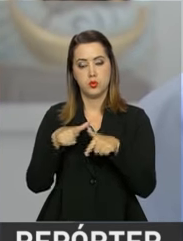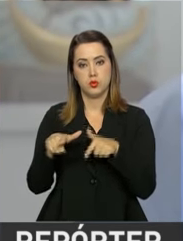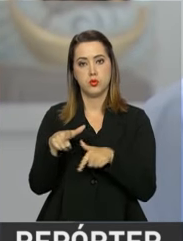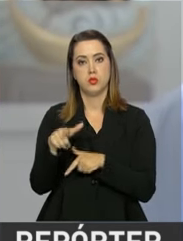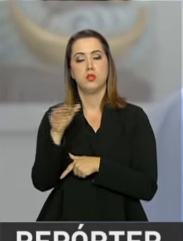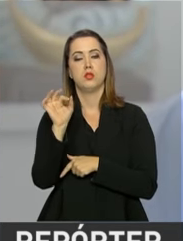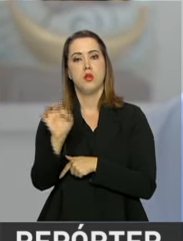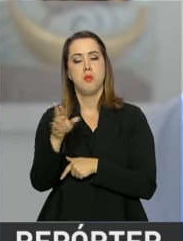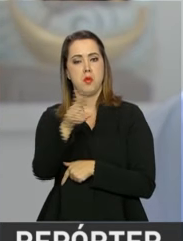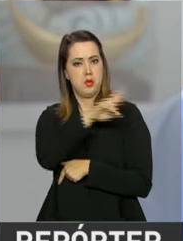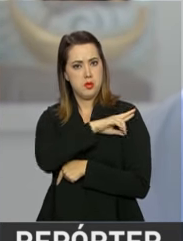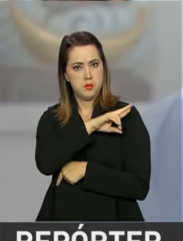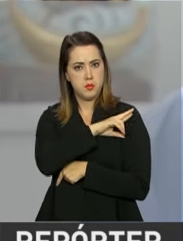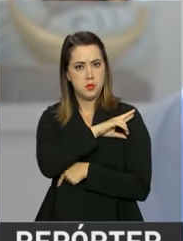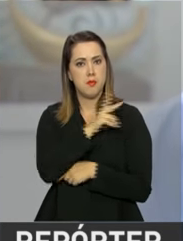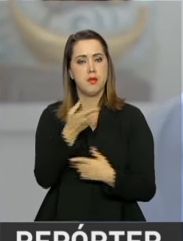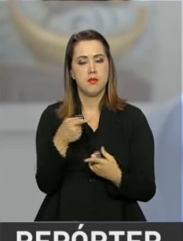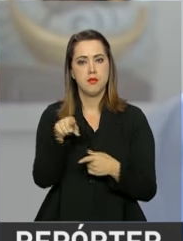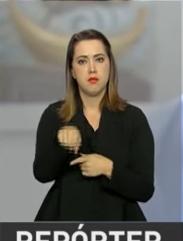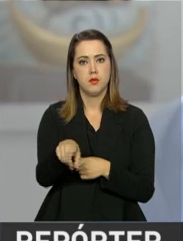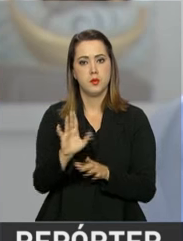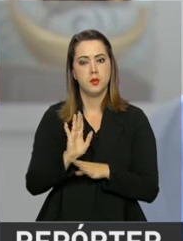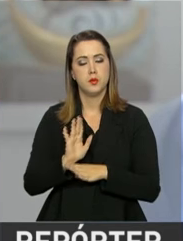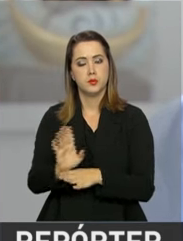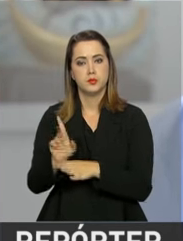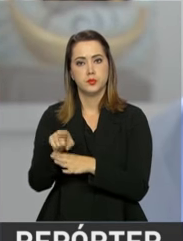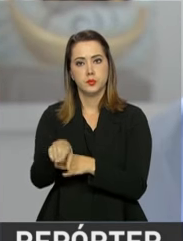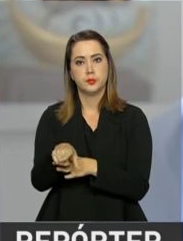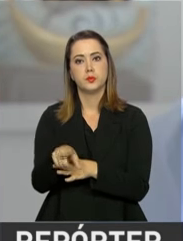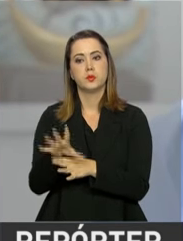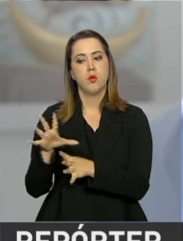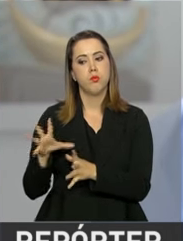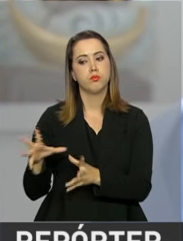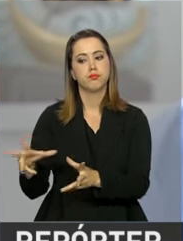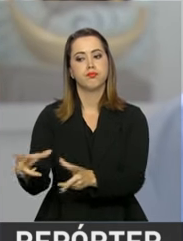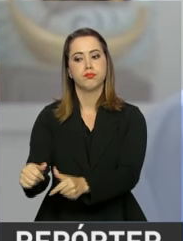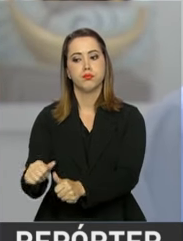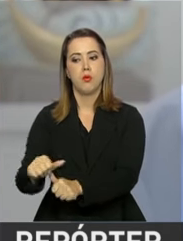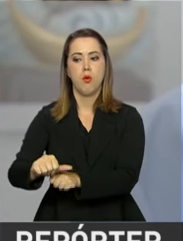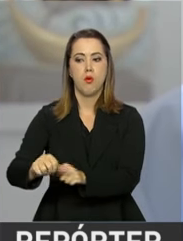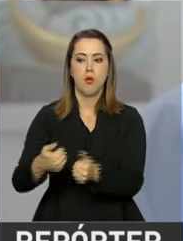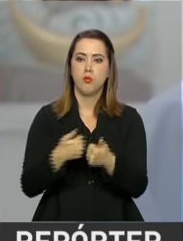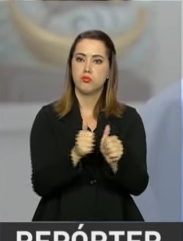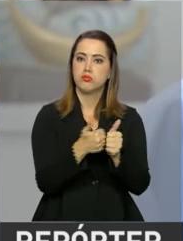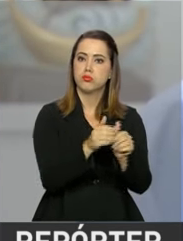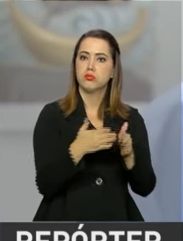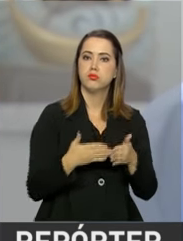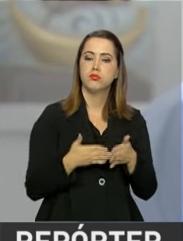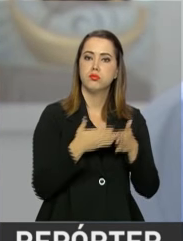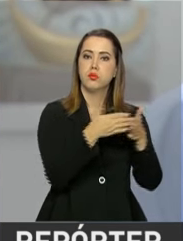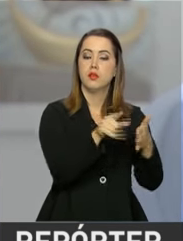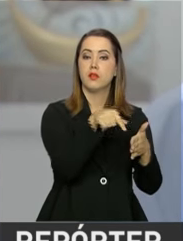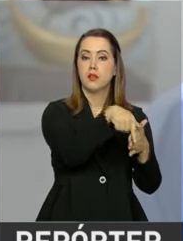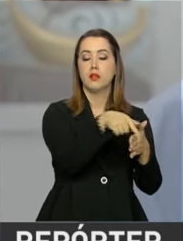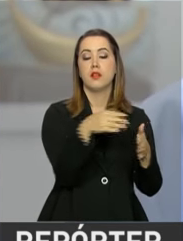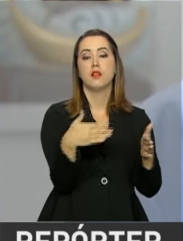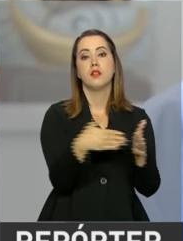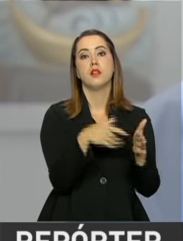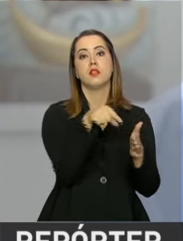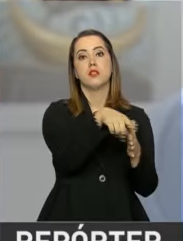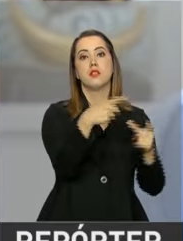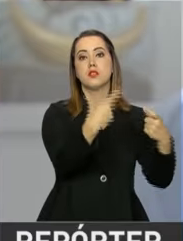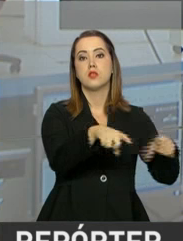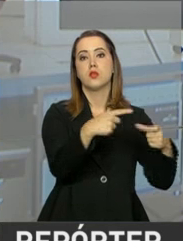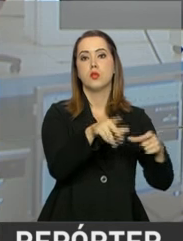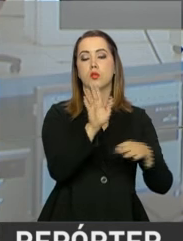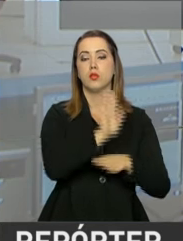navais, se responsabilizaram em eh apanhar essa carga e transportá-las até essa instituição que cuida de crianças, fazendo